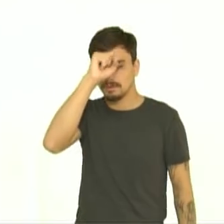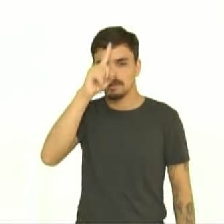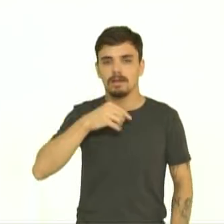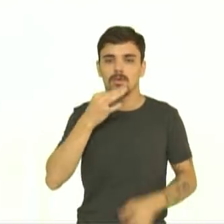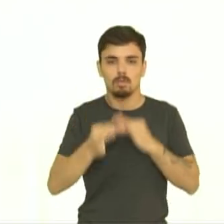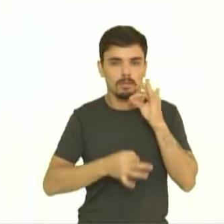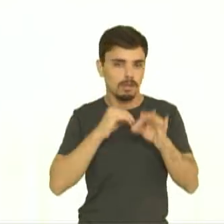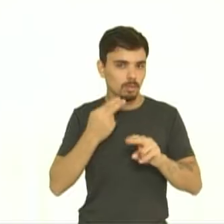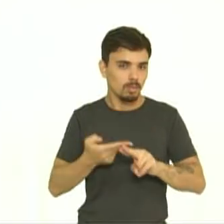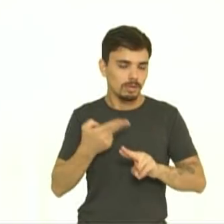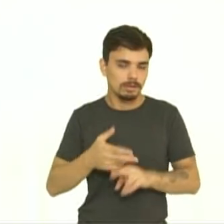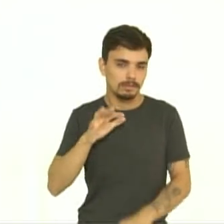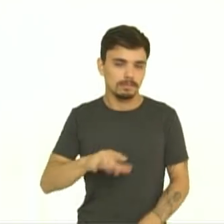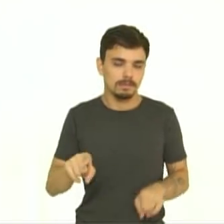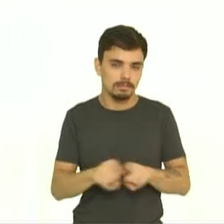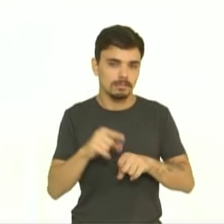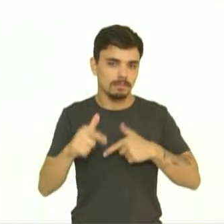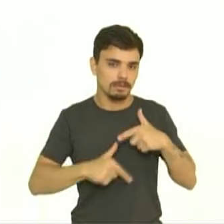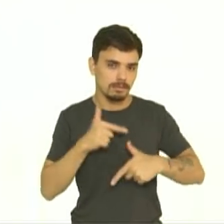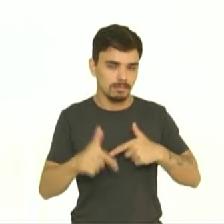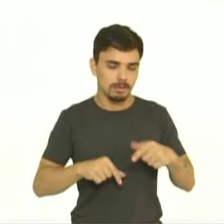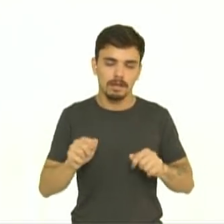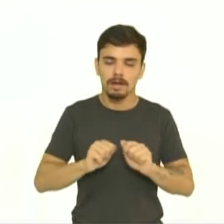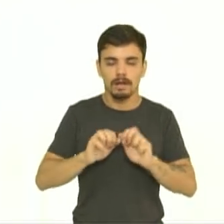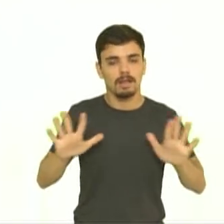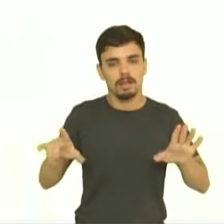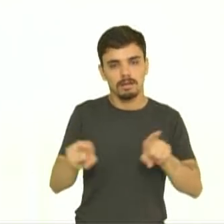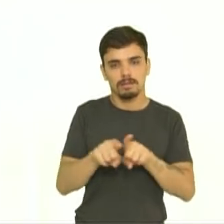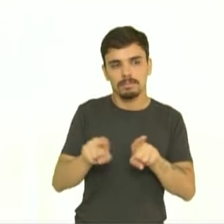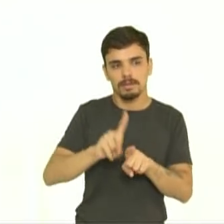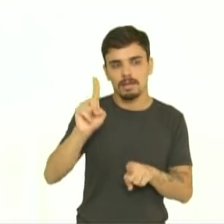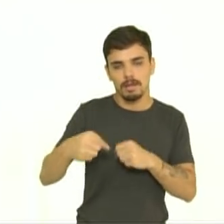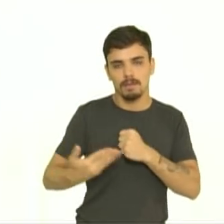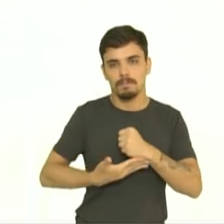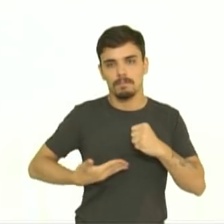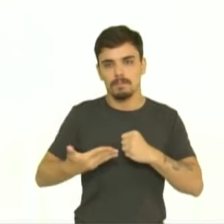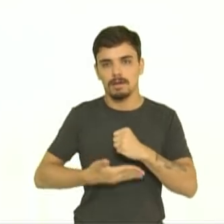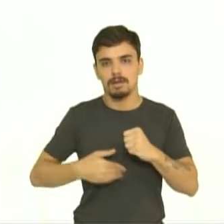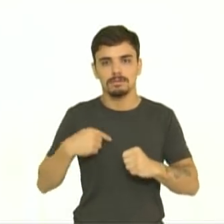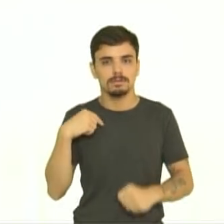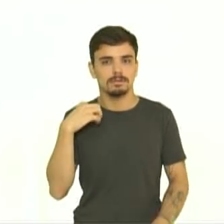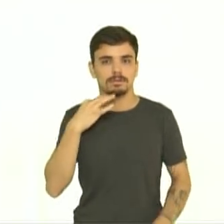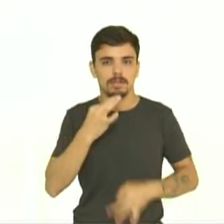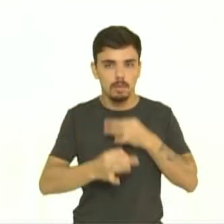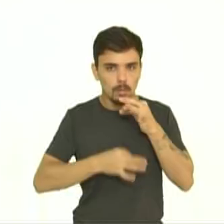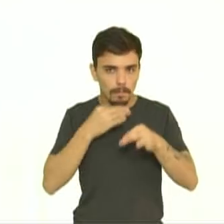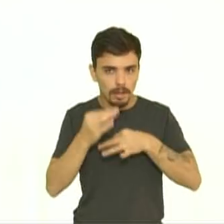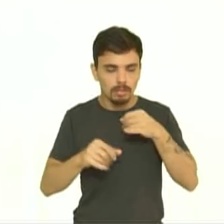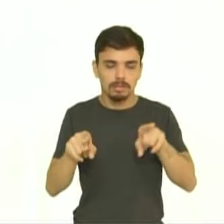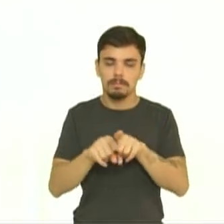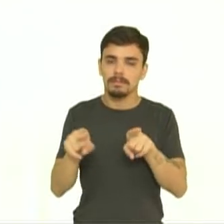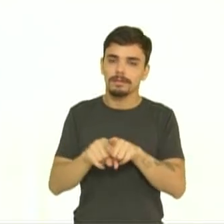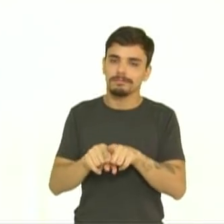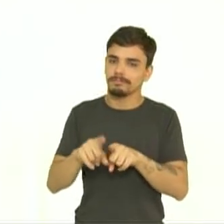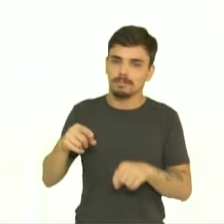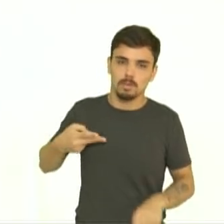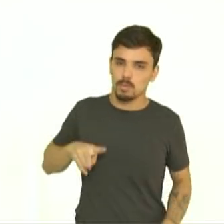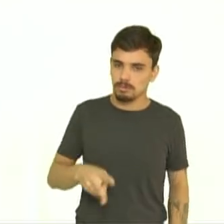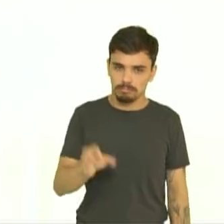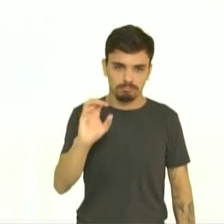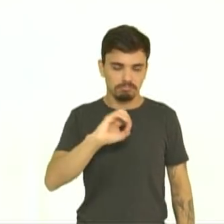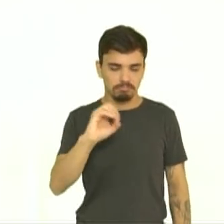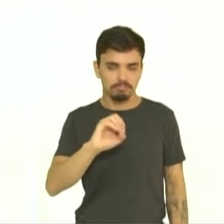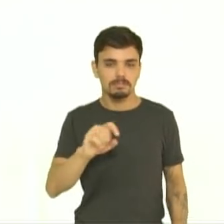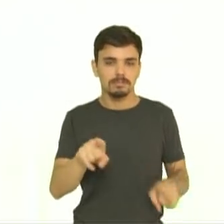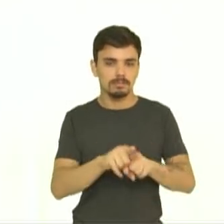ela usa ali e que ela vai trabalhando. Claro que essa é a base dos argumentos e ela trabalha, então, continua,